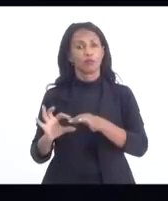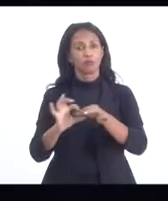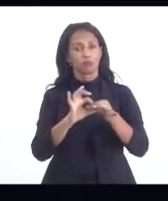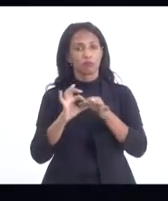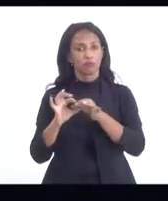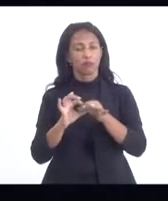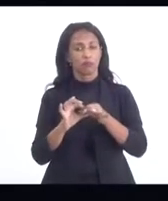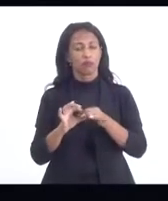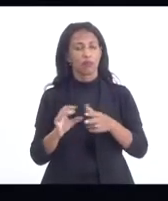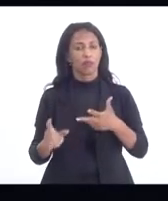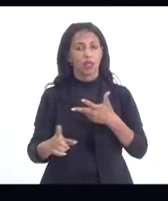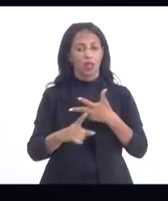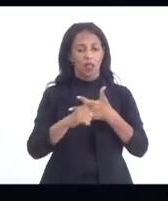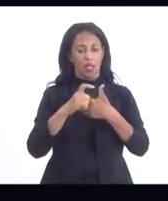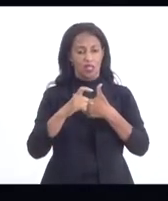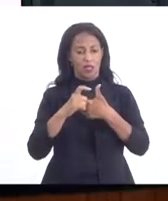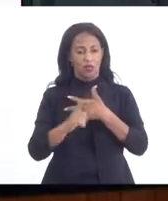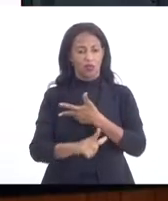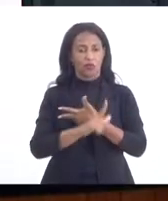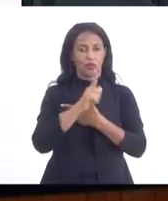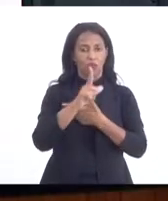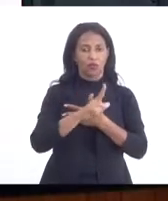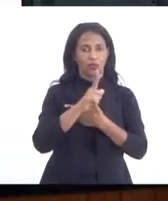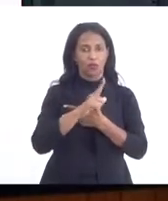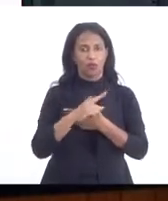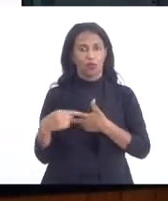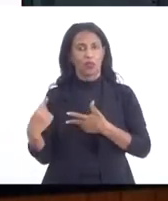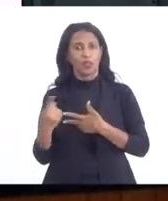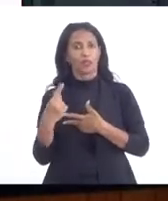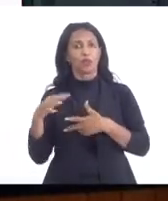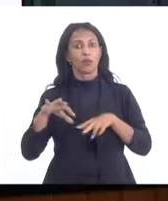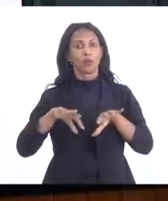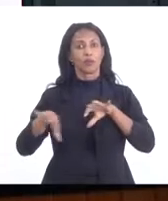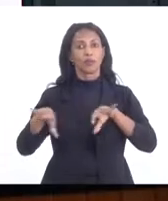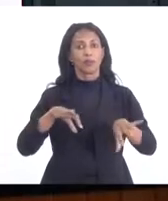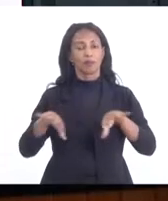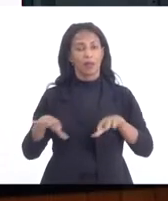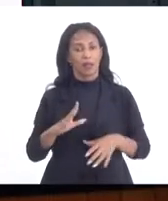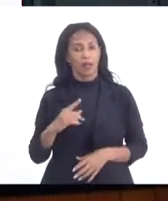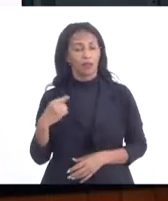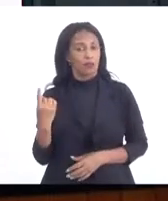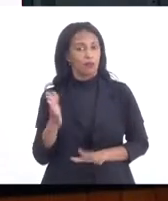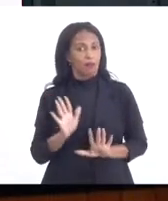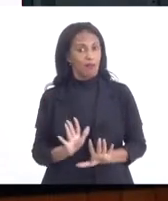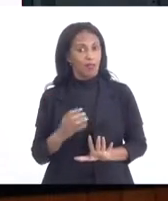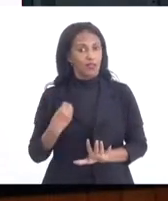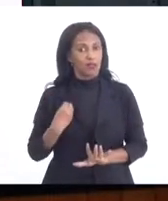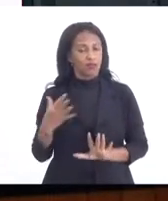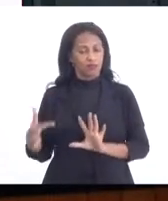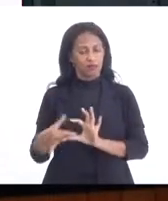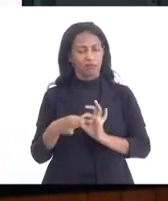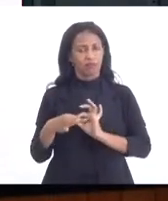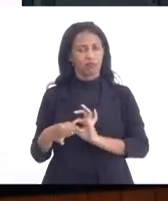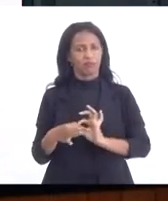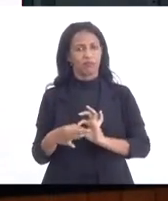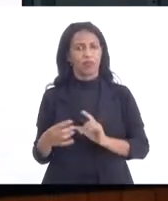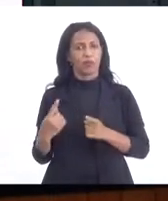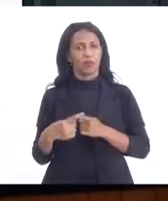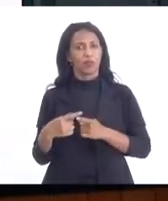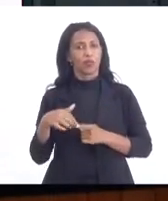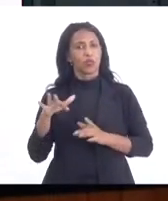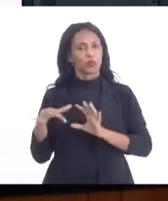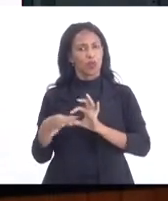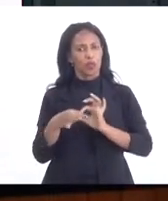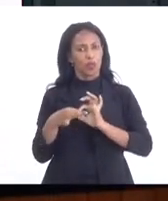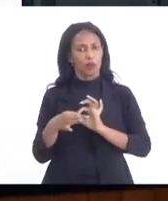do executivo com o legislativo, porque somos poderes independentes. Porém, temos que viver em harmonia, porque somente em